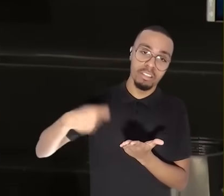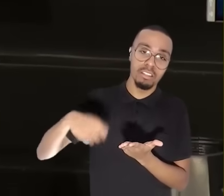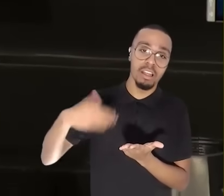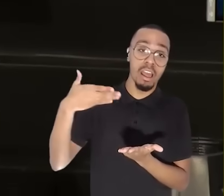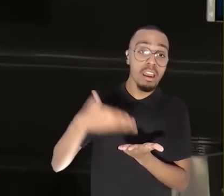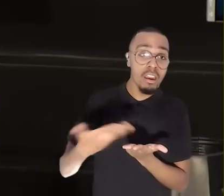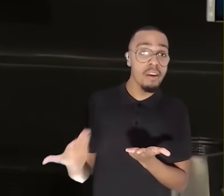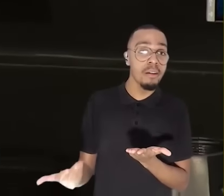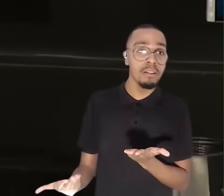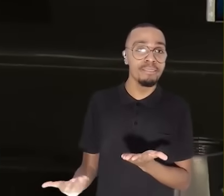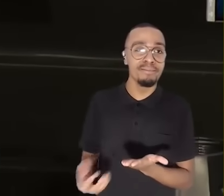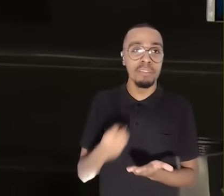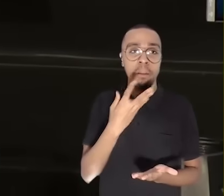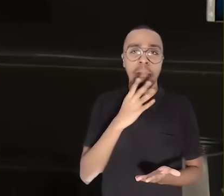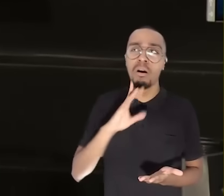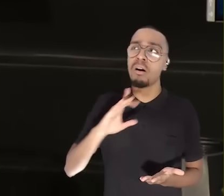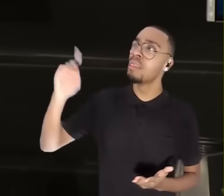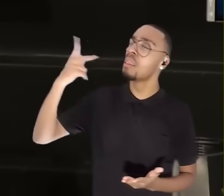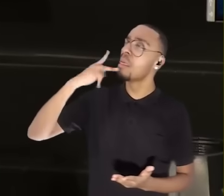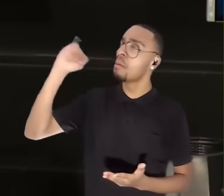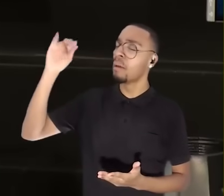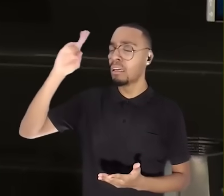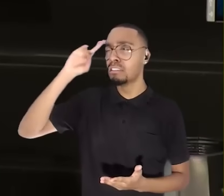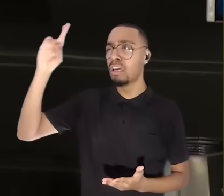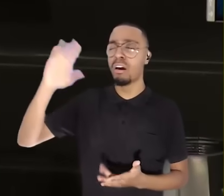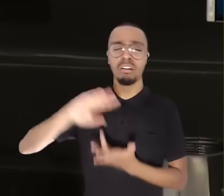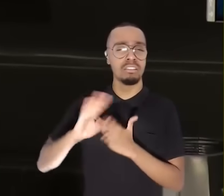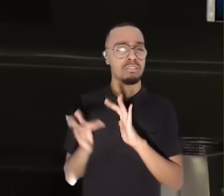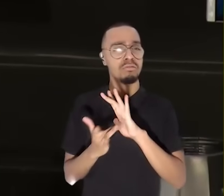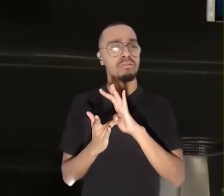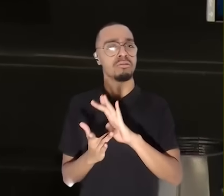Bendito seja o Deus e Pai de nosso Senhor Jesus Cristo,